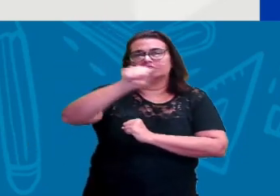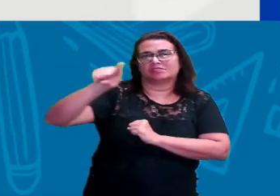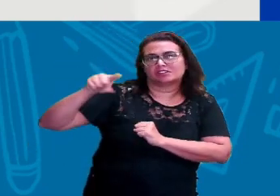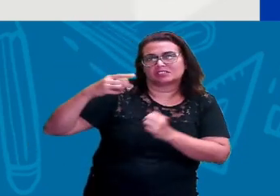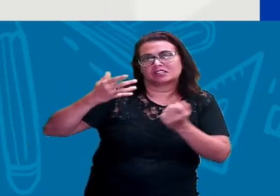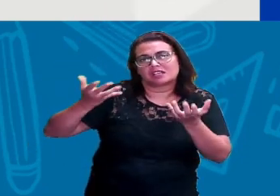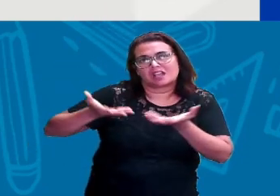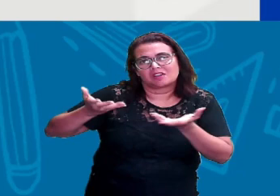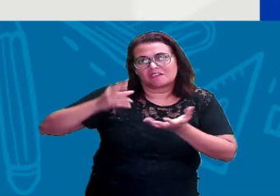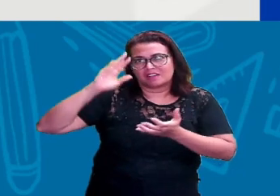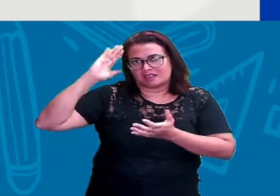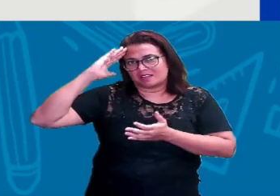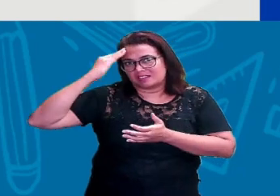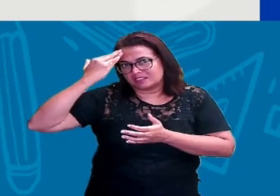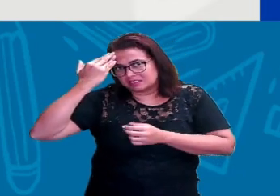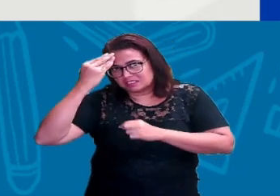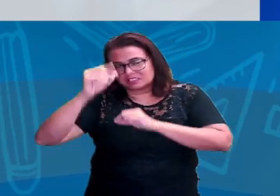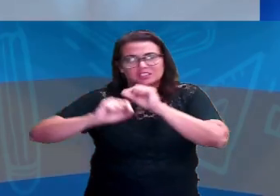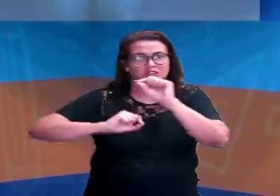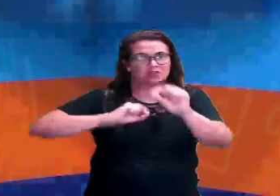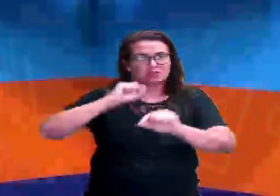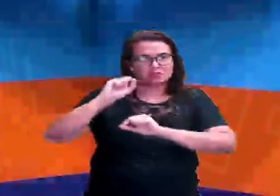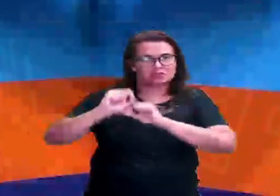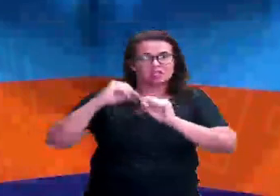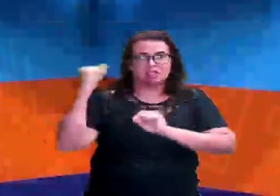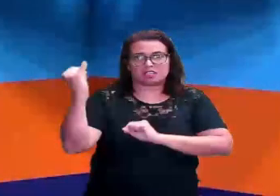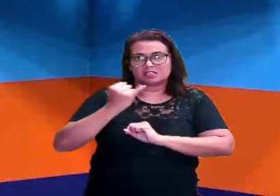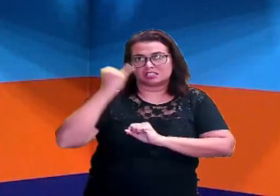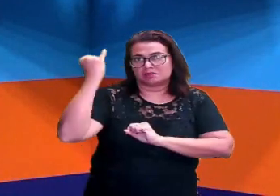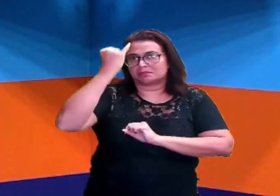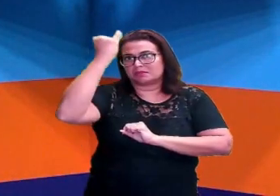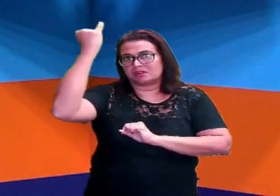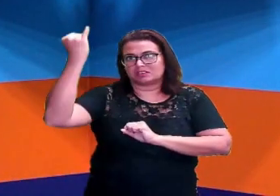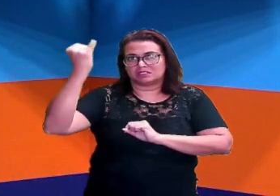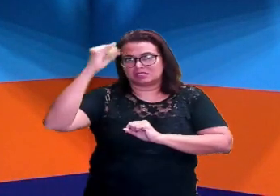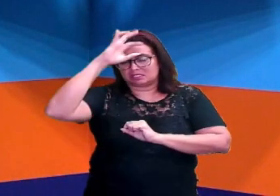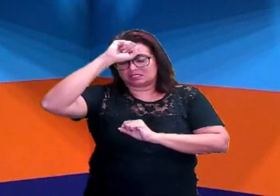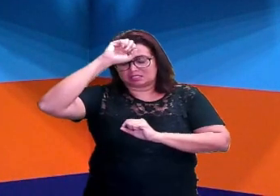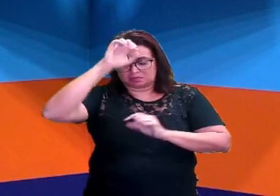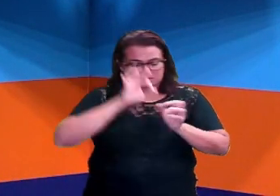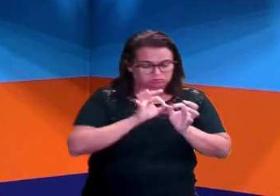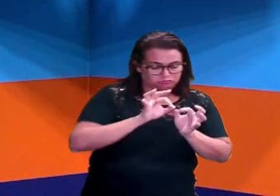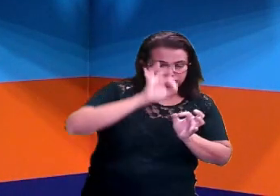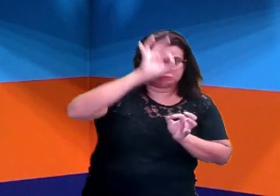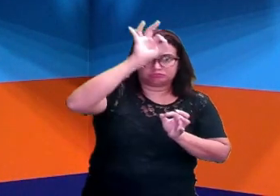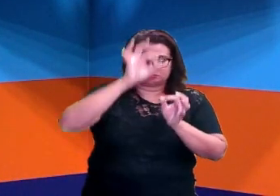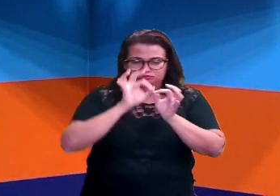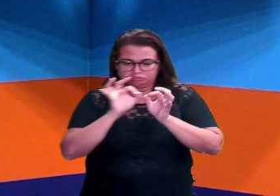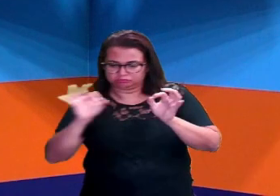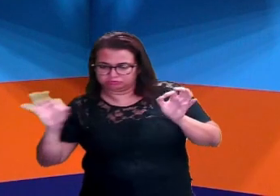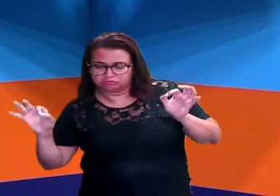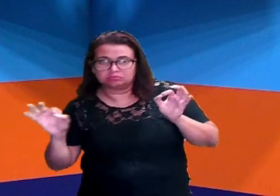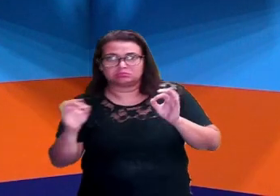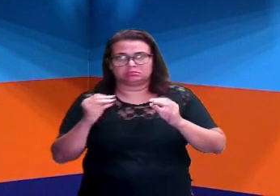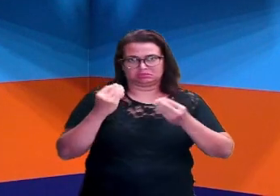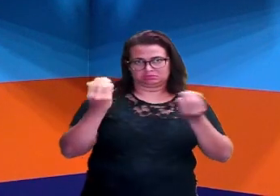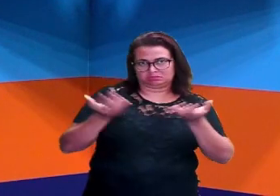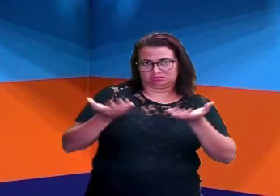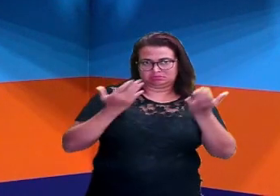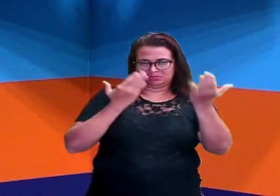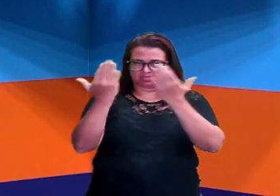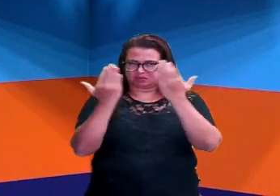Compreender intuitivamente a necessidade das grandezas para o estabelecimento de comparações,